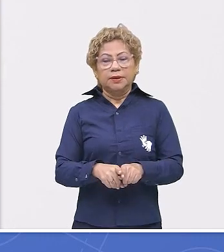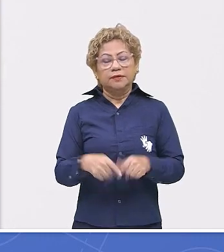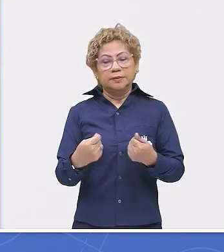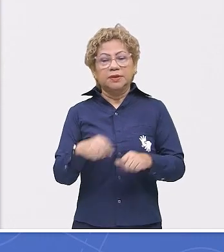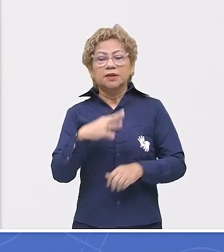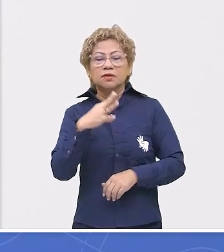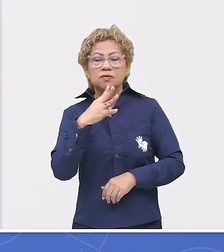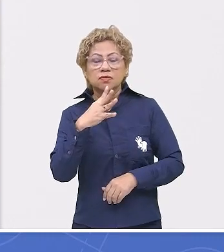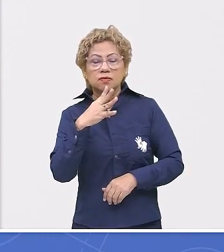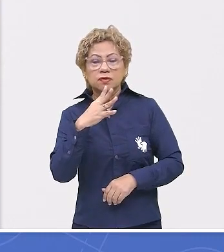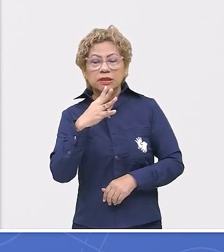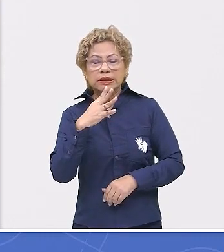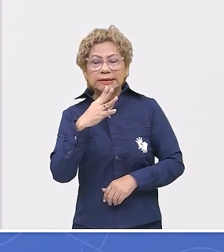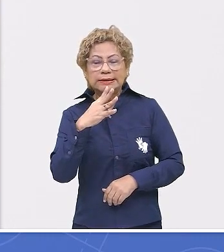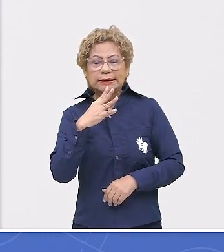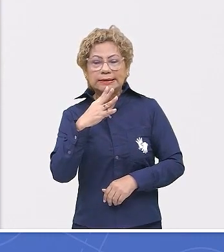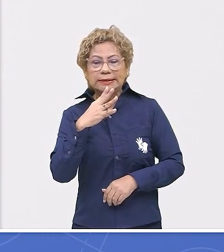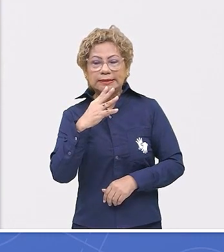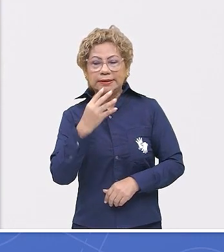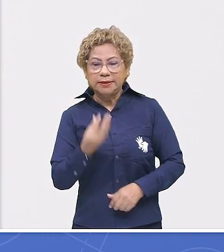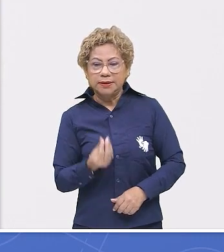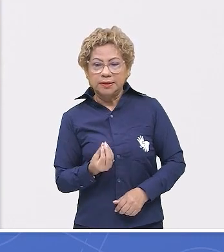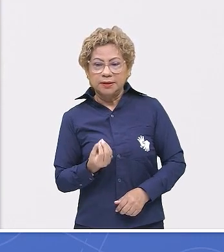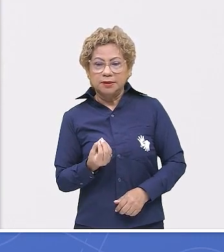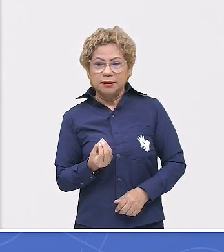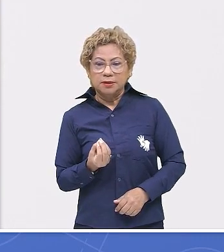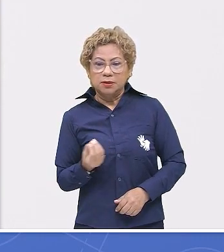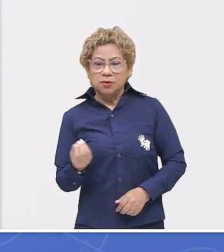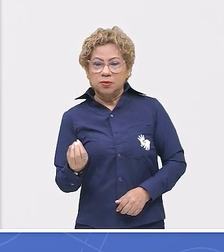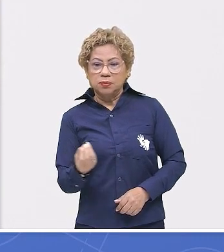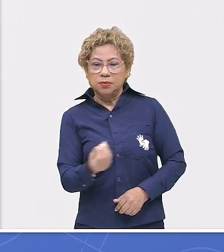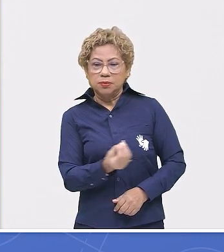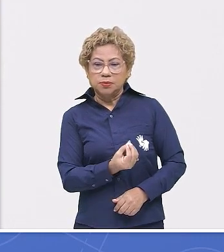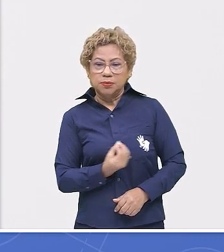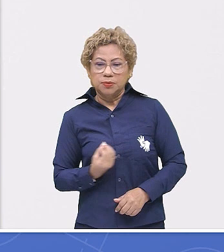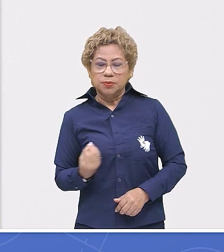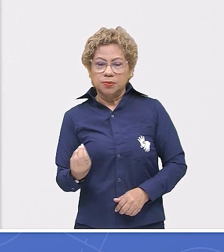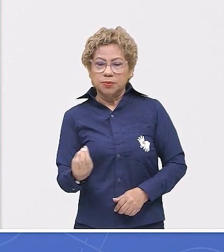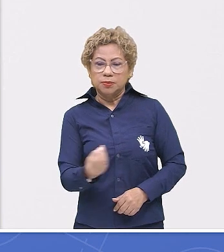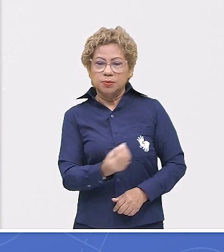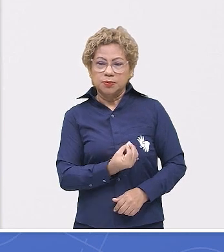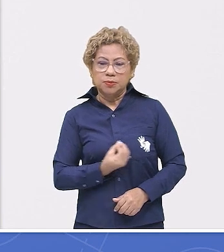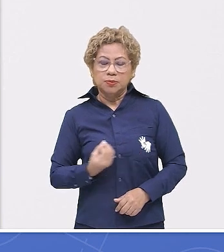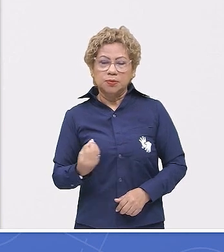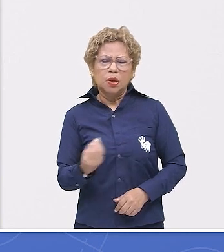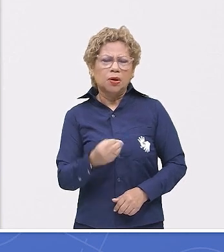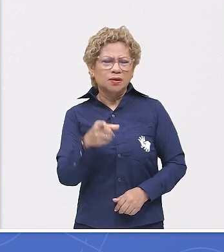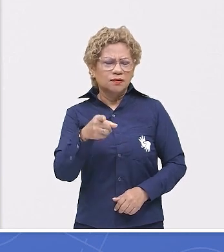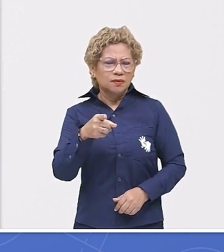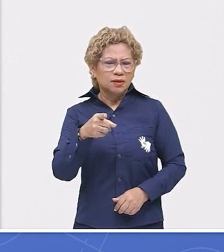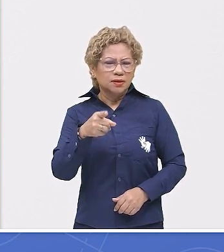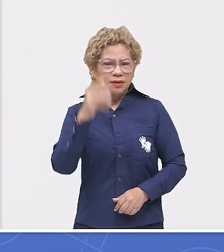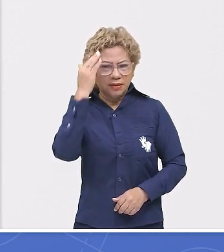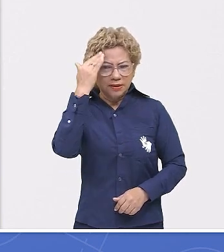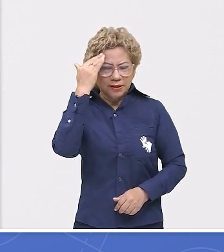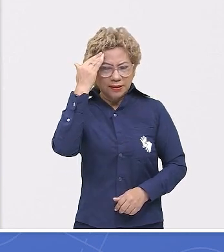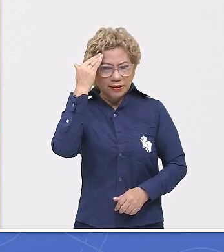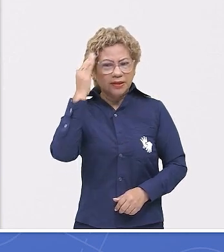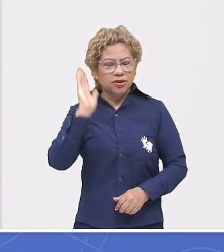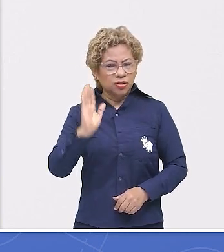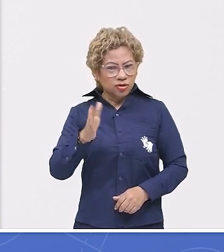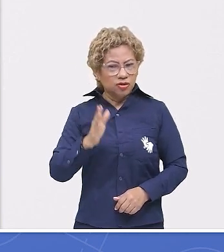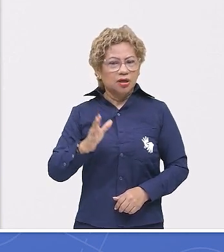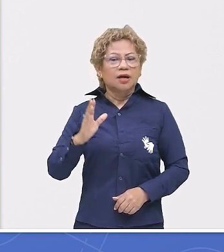de translação, tá? E o que que vai ser esse movimento de translação para vocês relembrarem aí que vocês já estudaram,